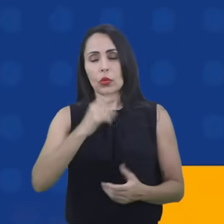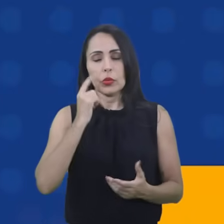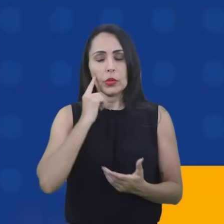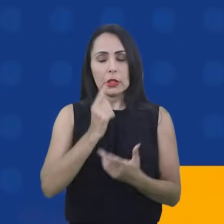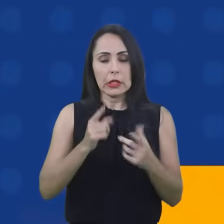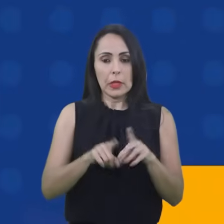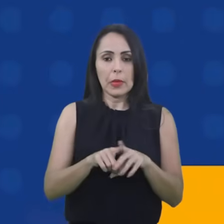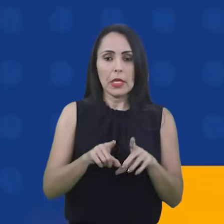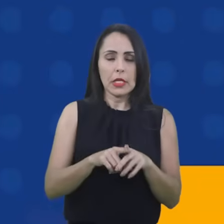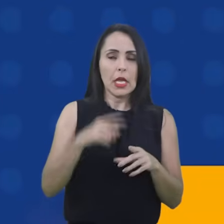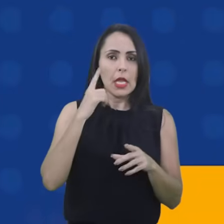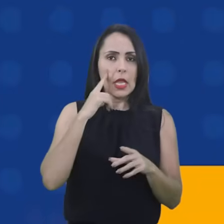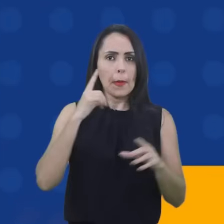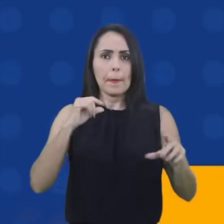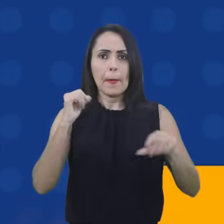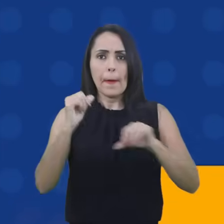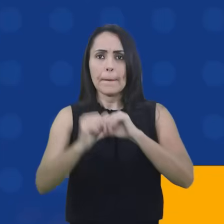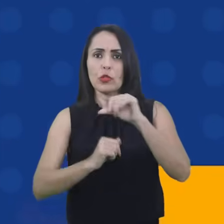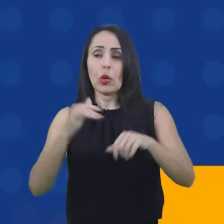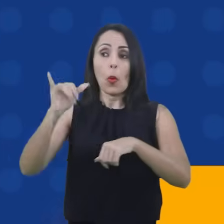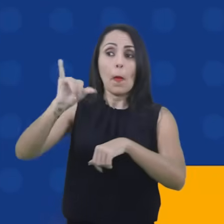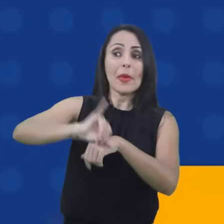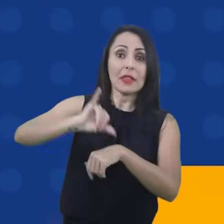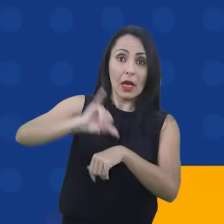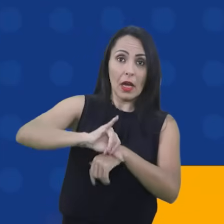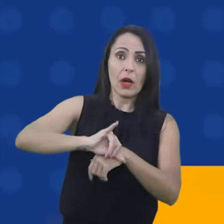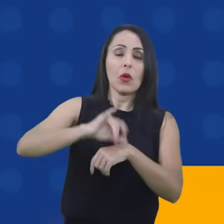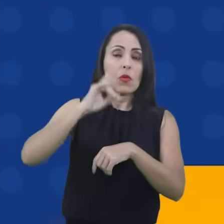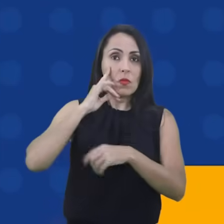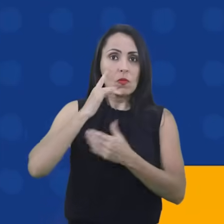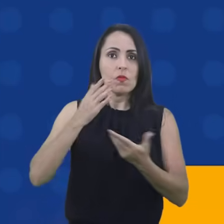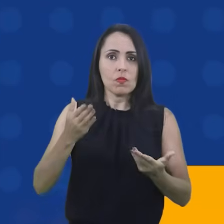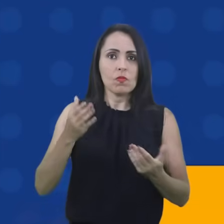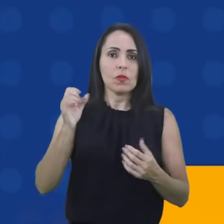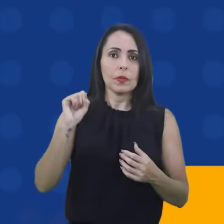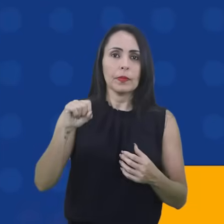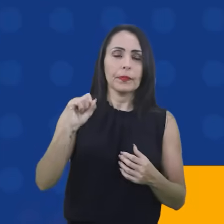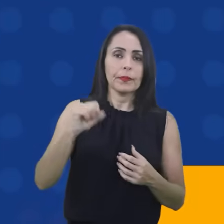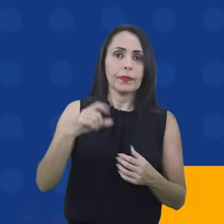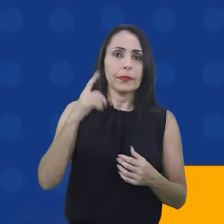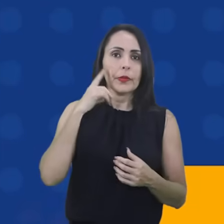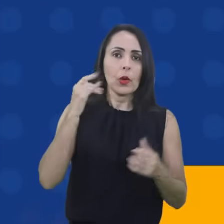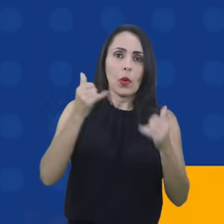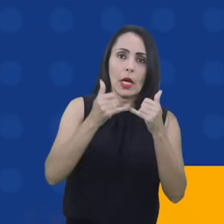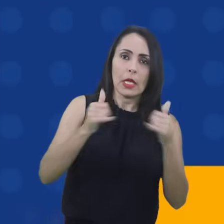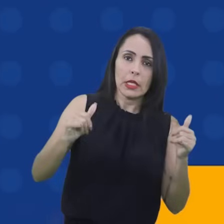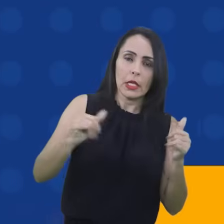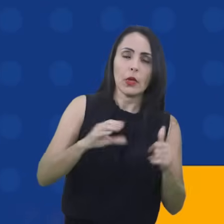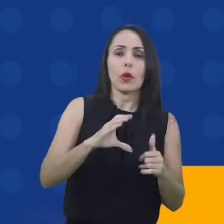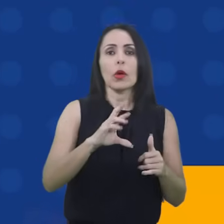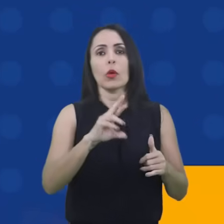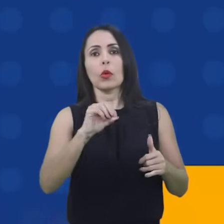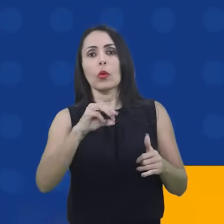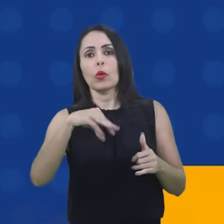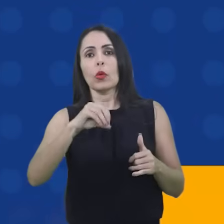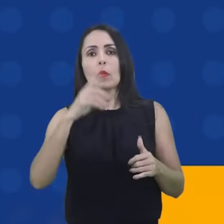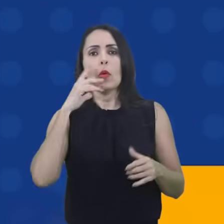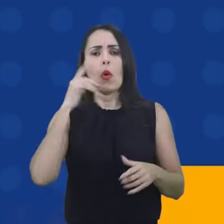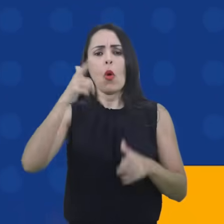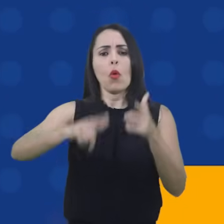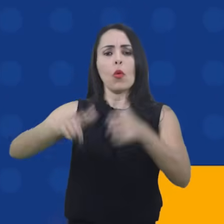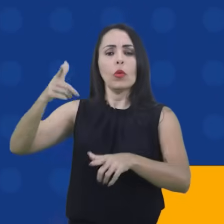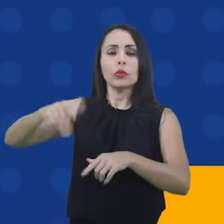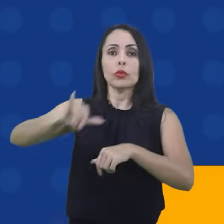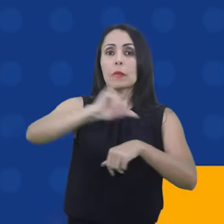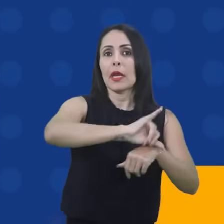ele acaba reagindo com essa parte metálica da sua prótese, né? Com a liga de cobalto cromo, outros metais, né? E